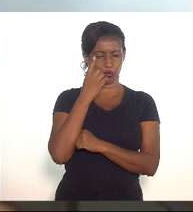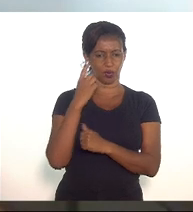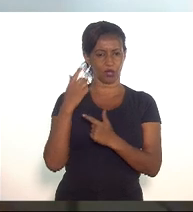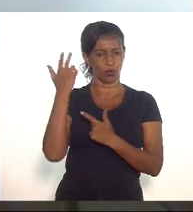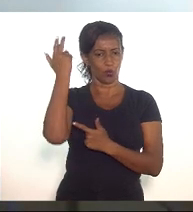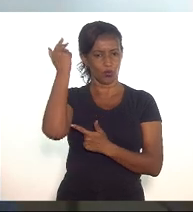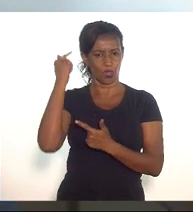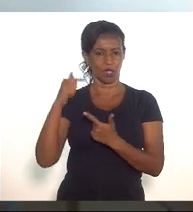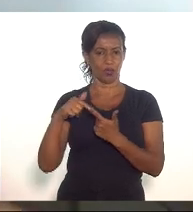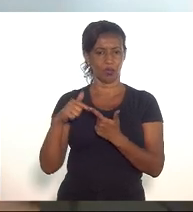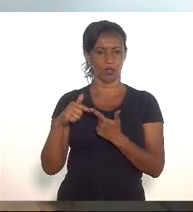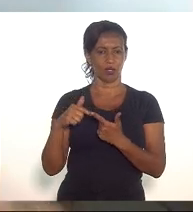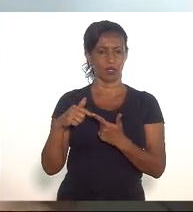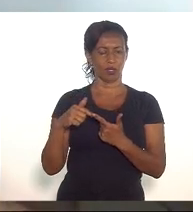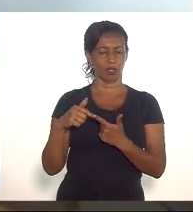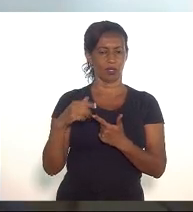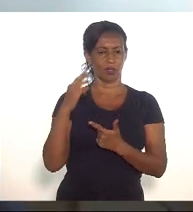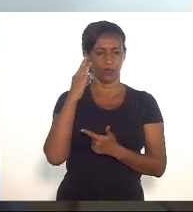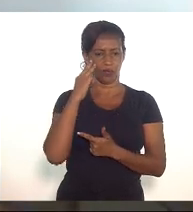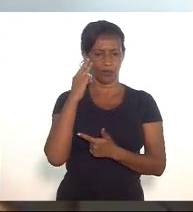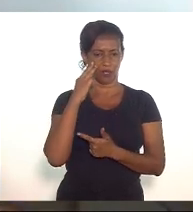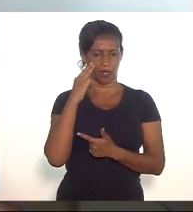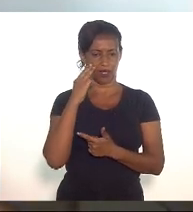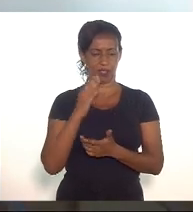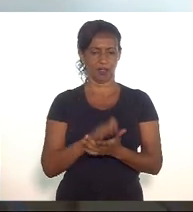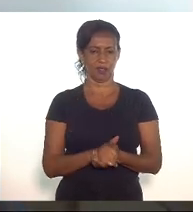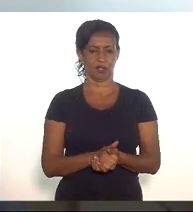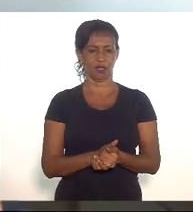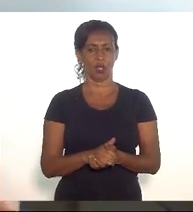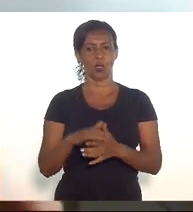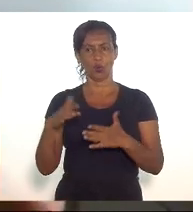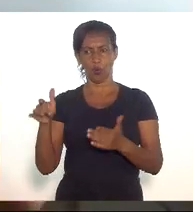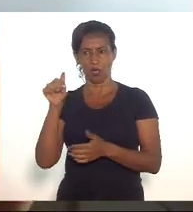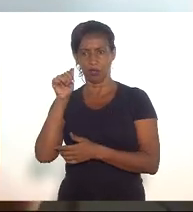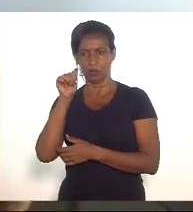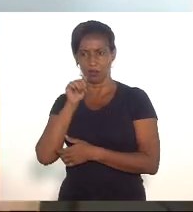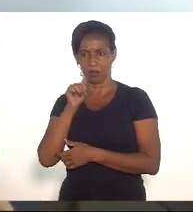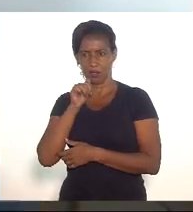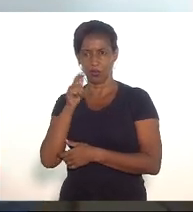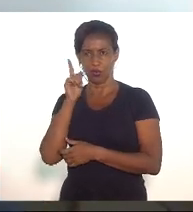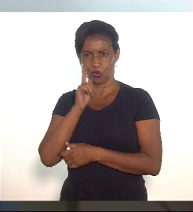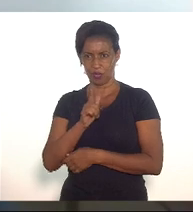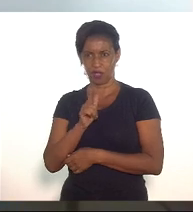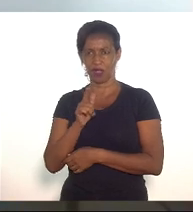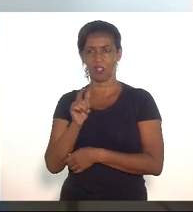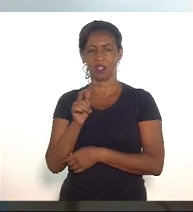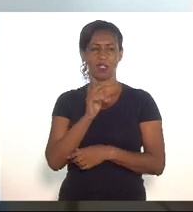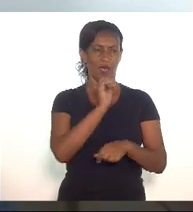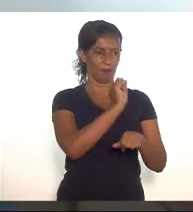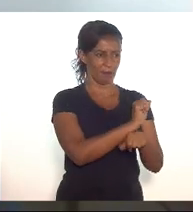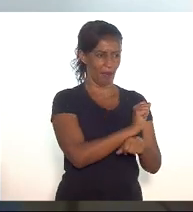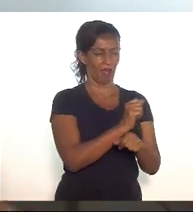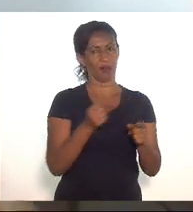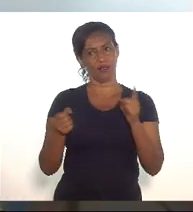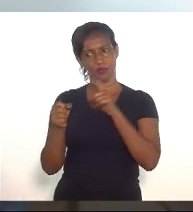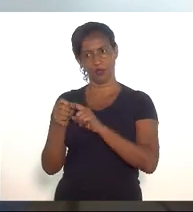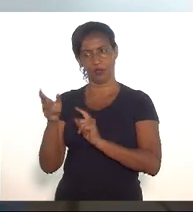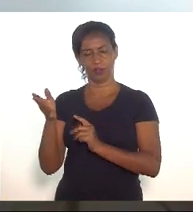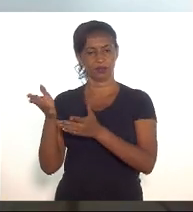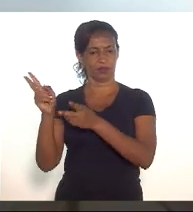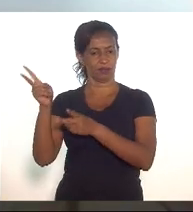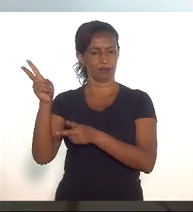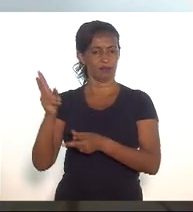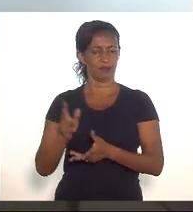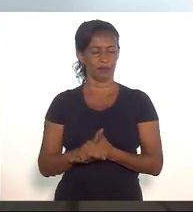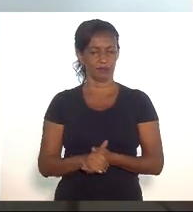Eliomar Coelho e Valdeque. A hora que a deputada Marta Rocha puder, eu lhe interrompo e ela entra.